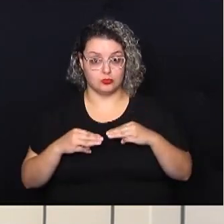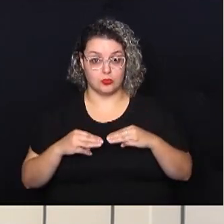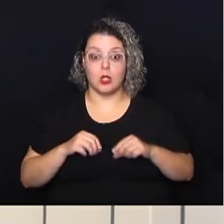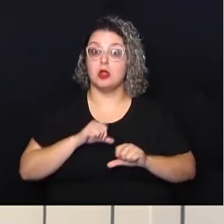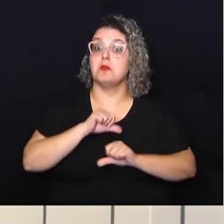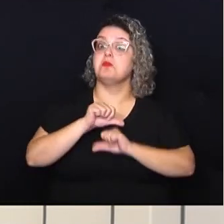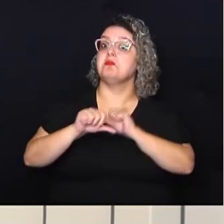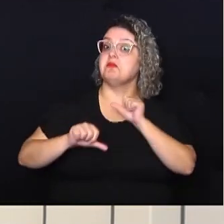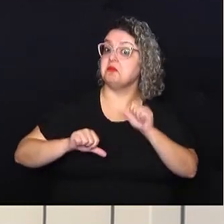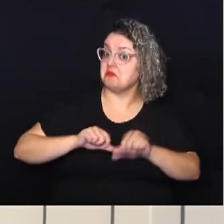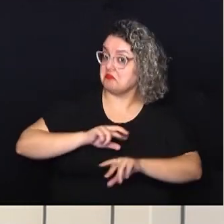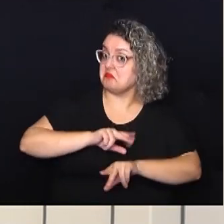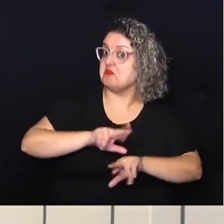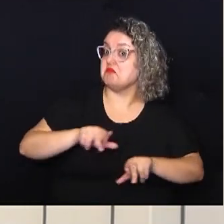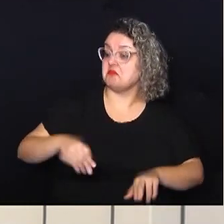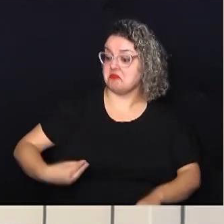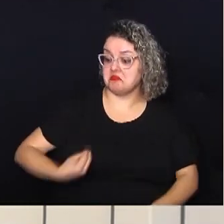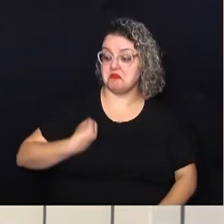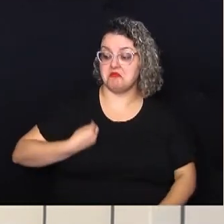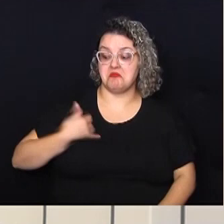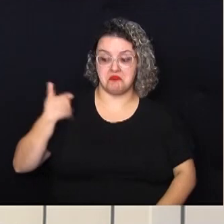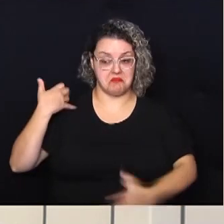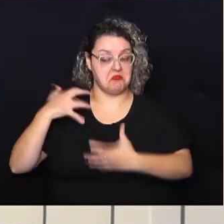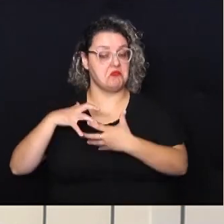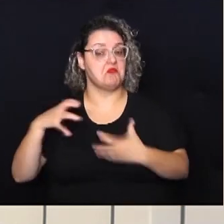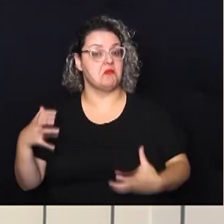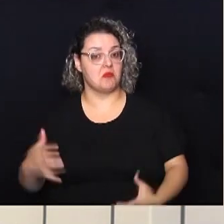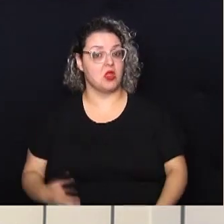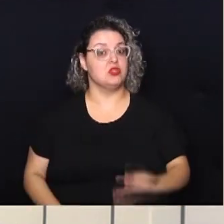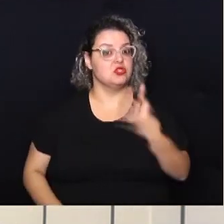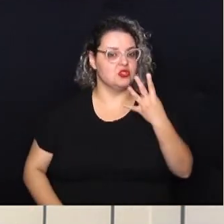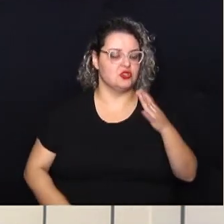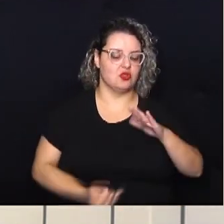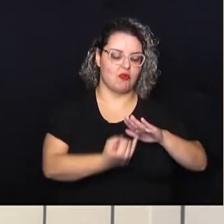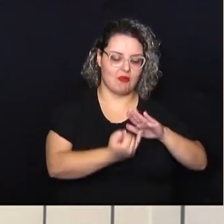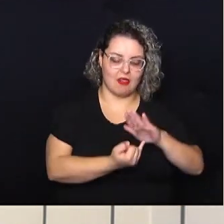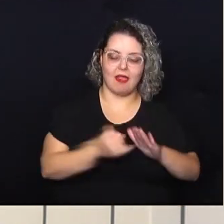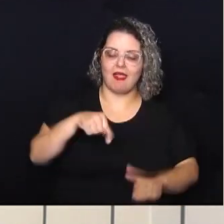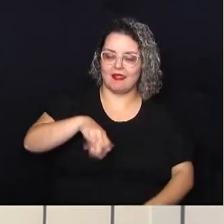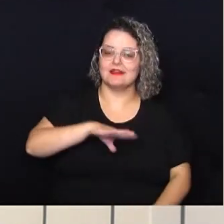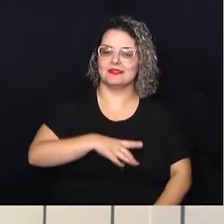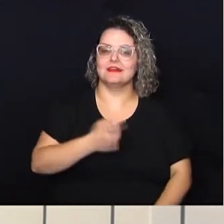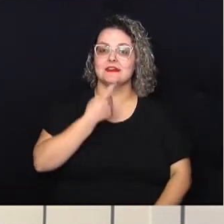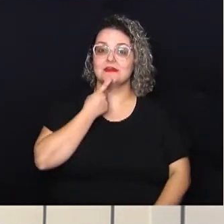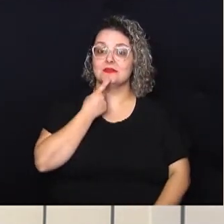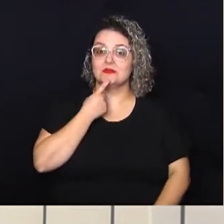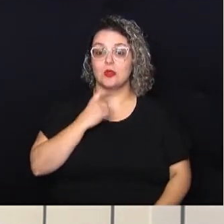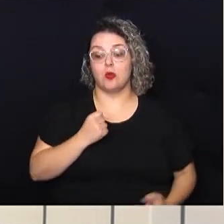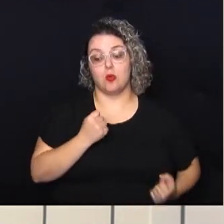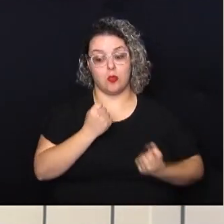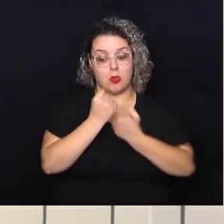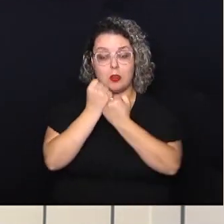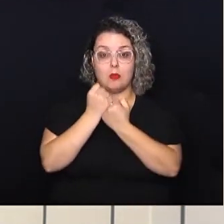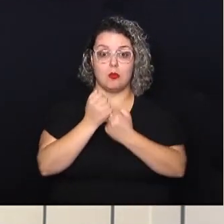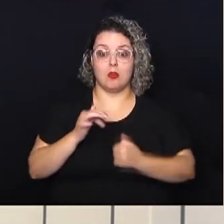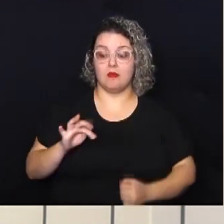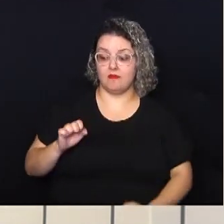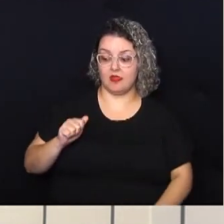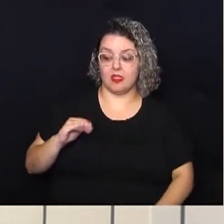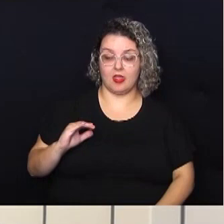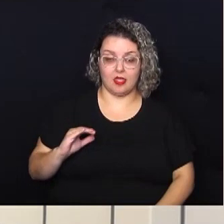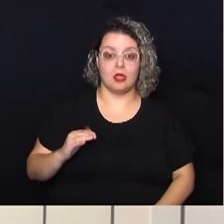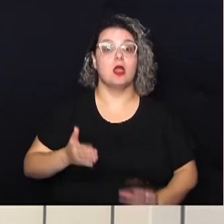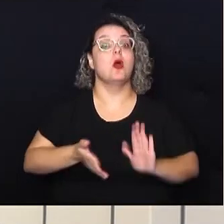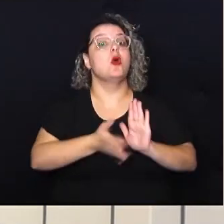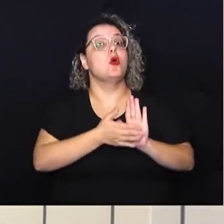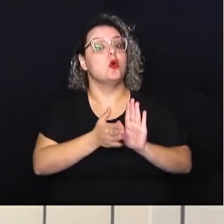mudando a vida de muitos idosos de 4 instituições aqui do município. Com o apoio da Fundação FEAC, a